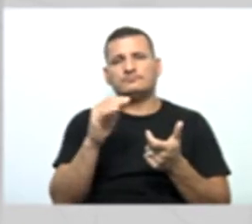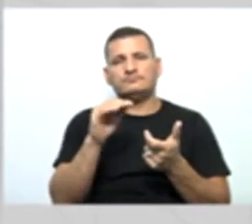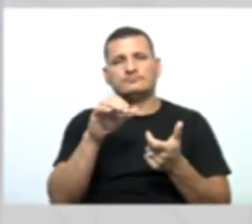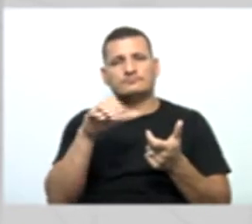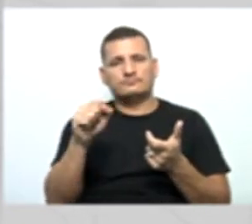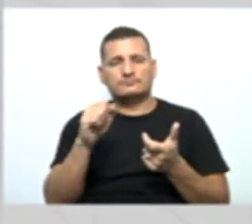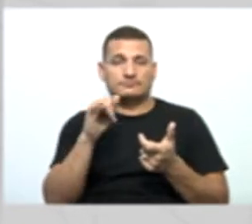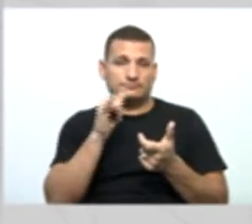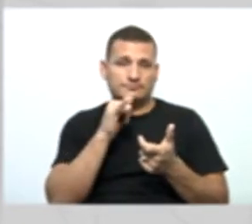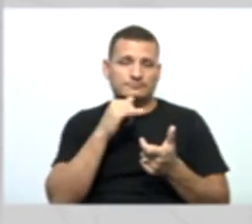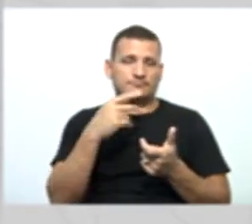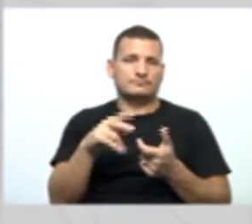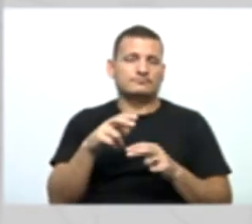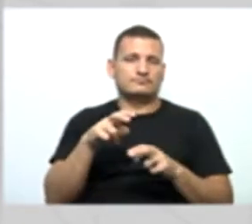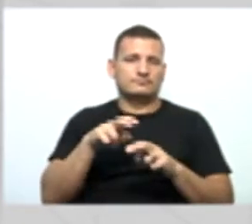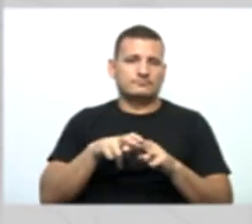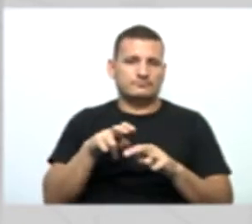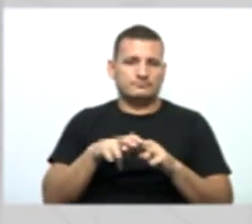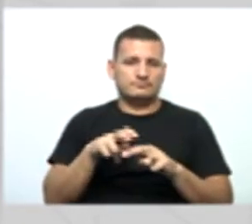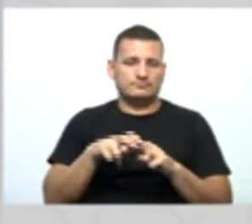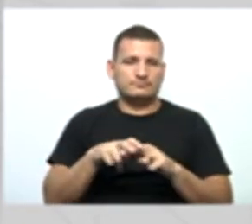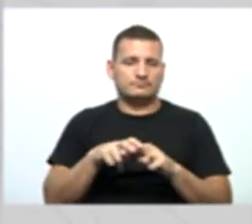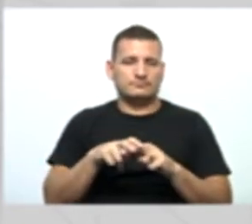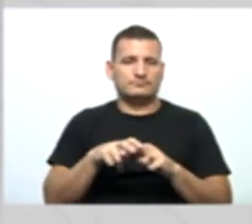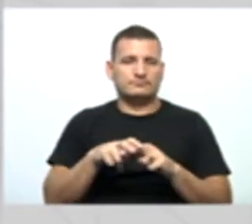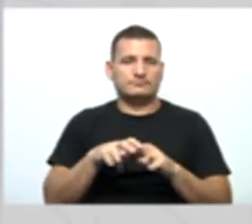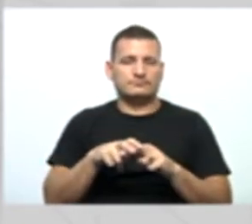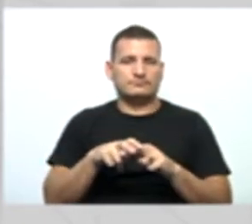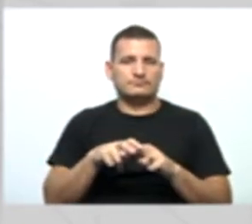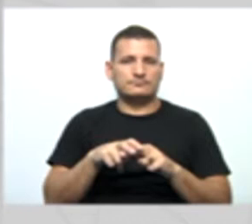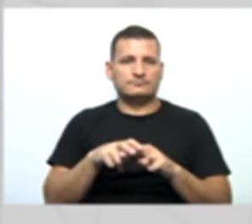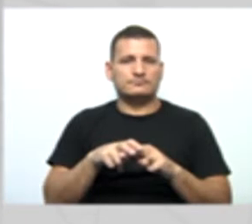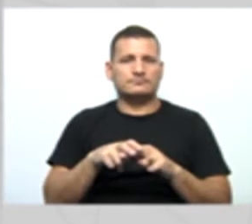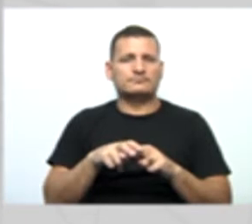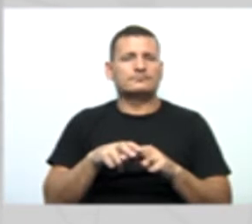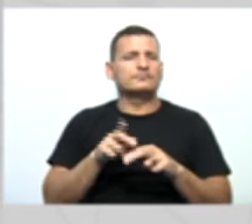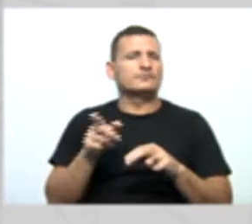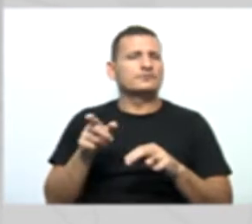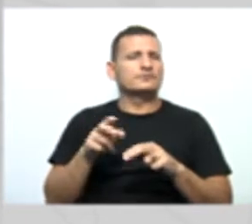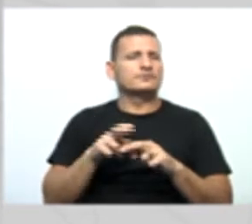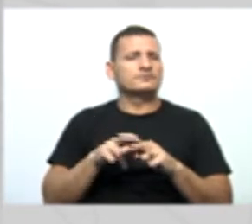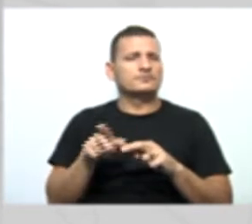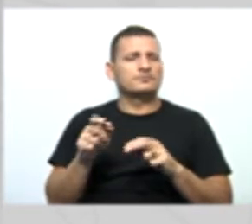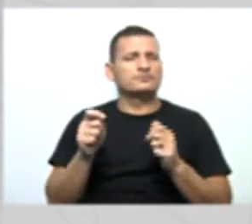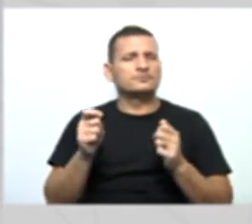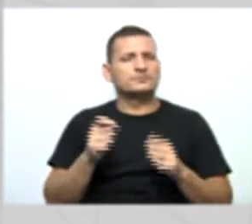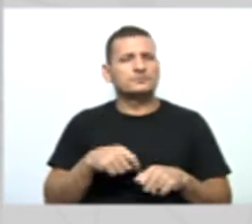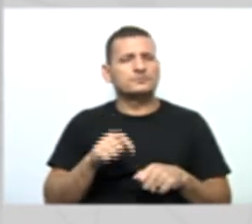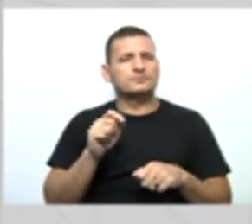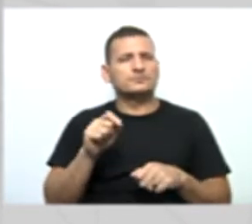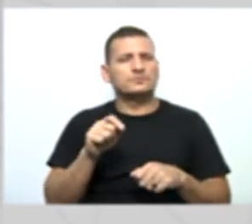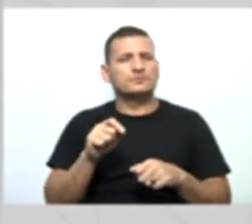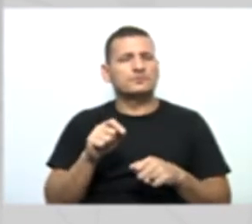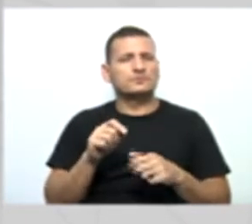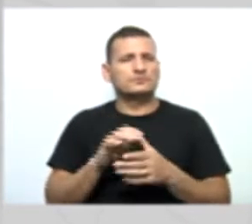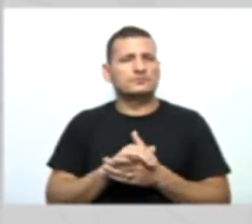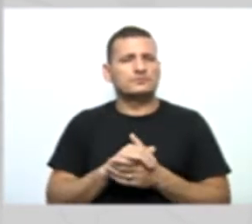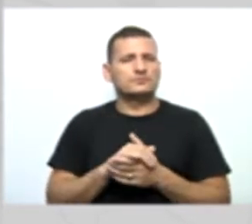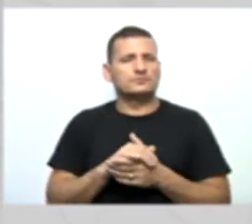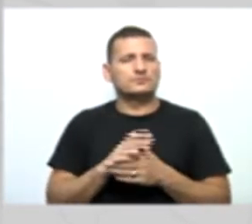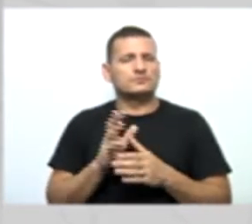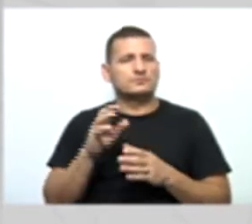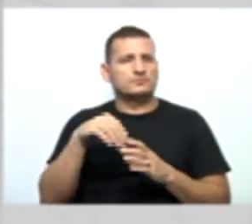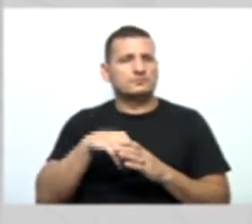a sua cadeira, que foi citada anteriormente. Quais as possíveis ações que podem ser implicadas sobre esse